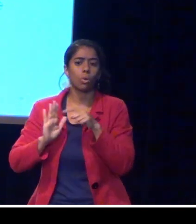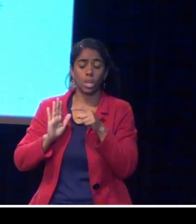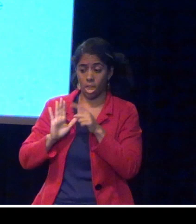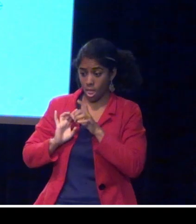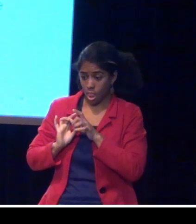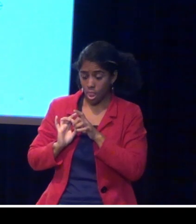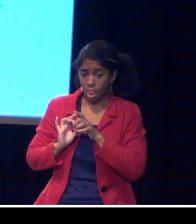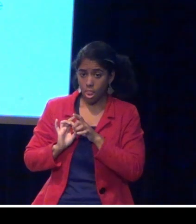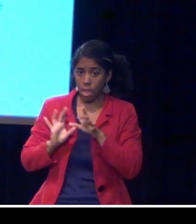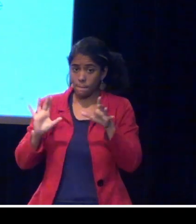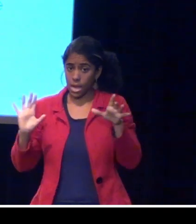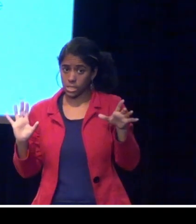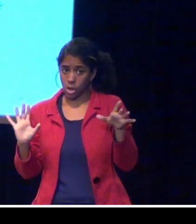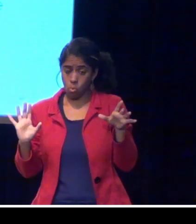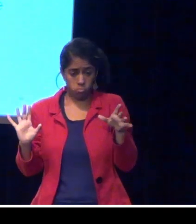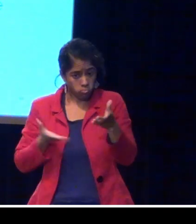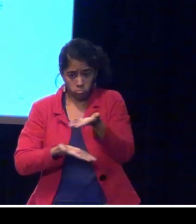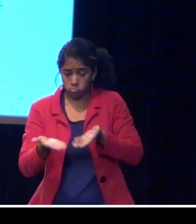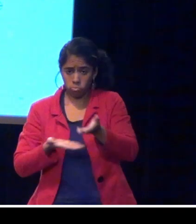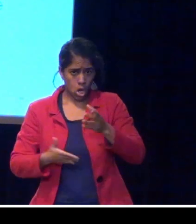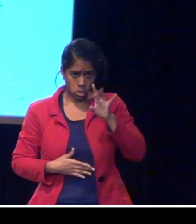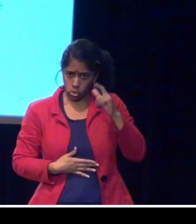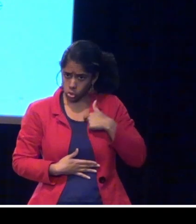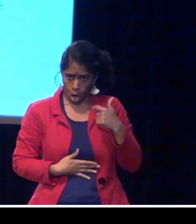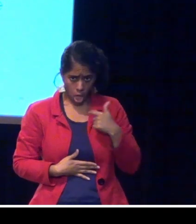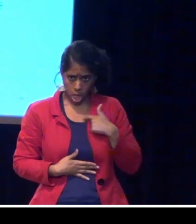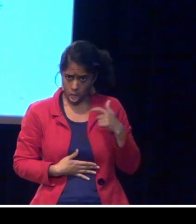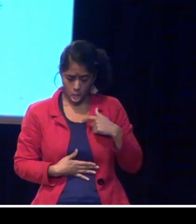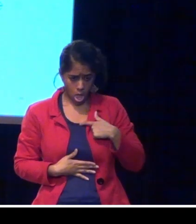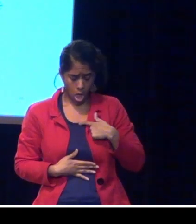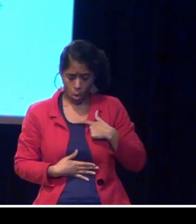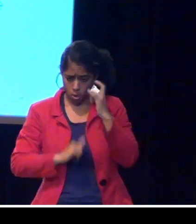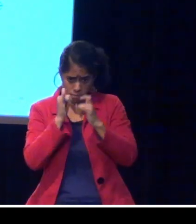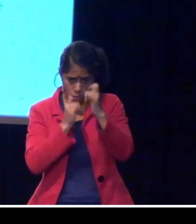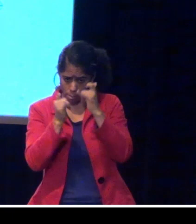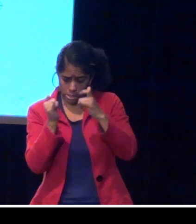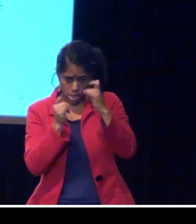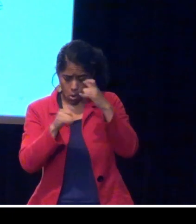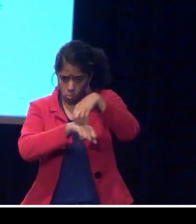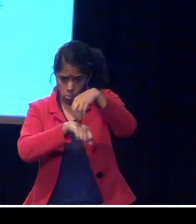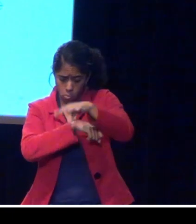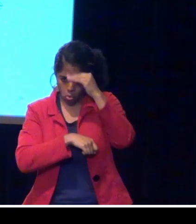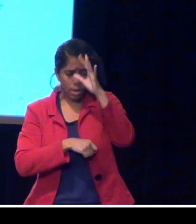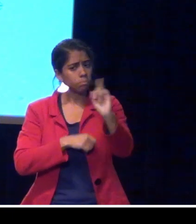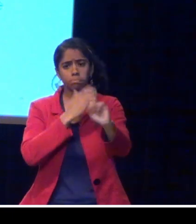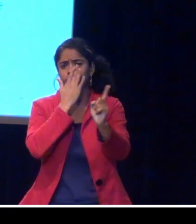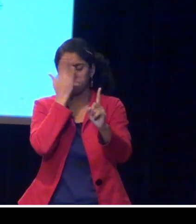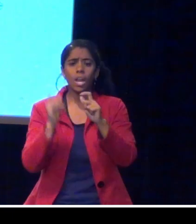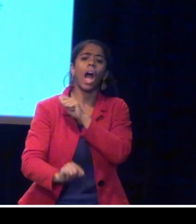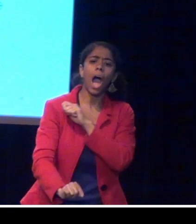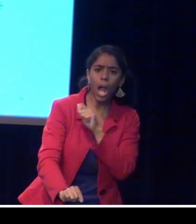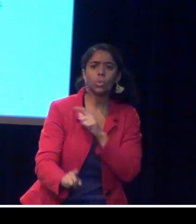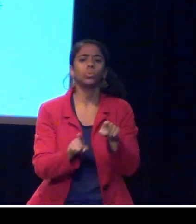não sou só eu que posso emitir conhecimento, informação, o aluno também pode, deve.